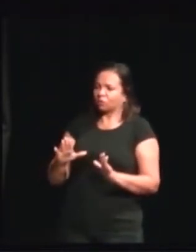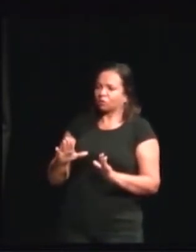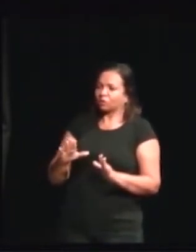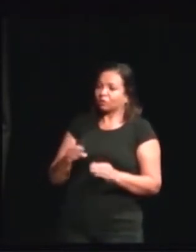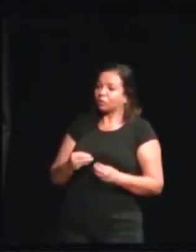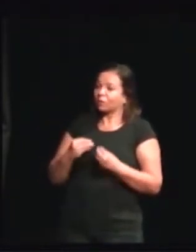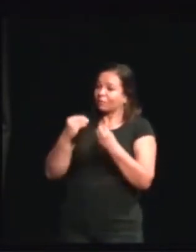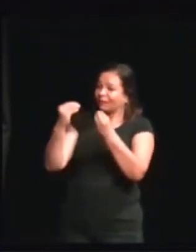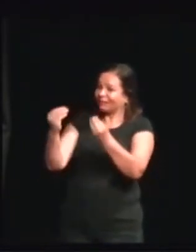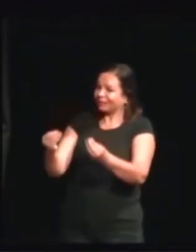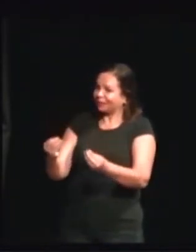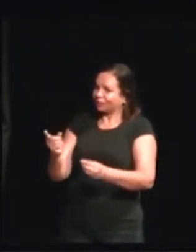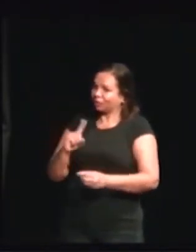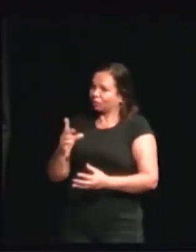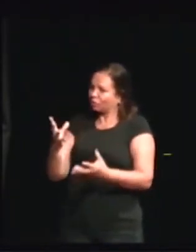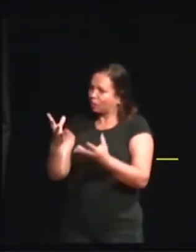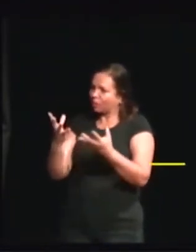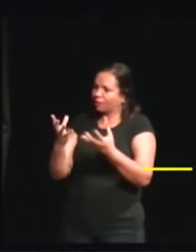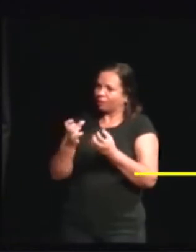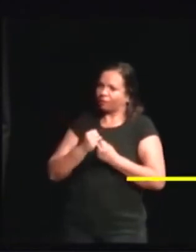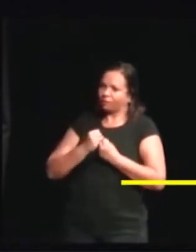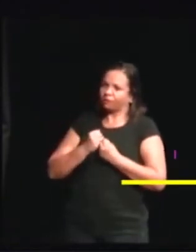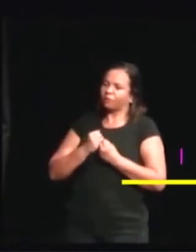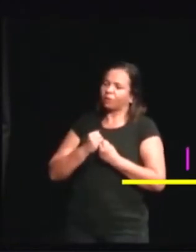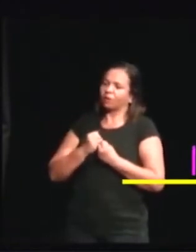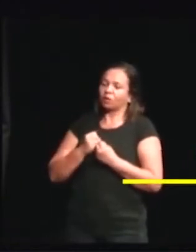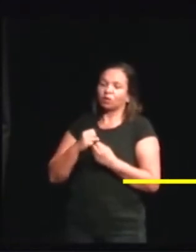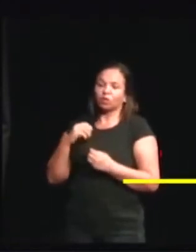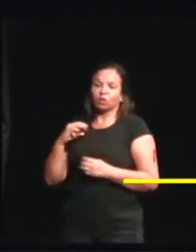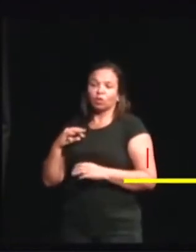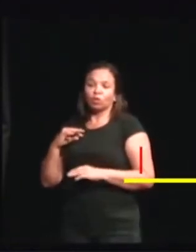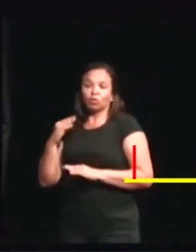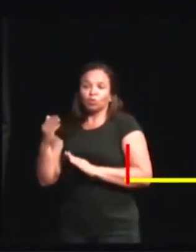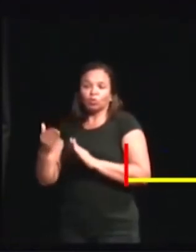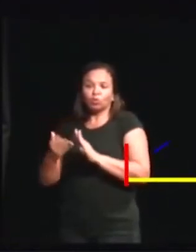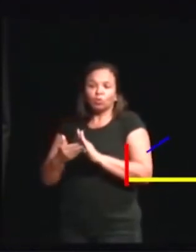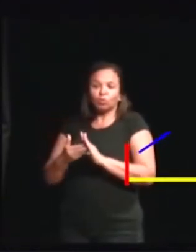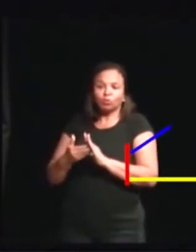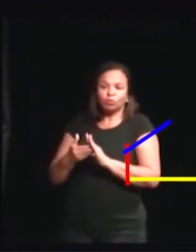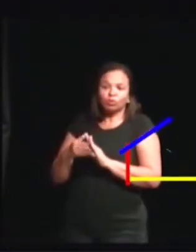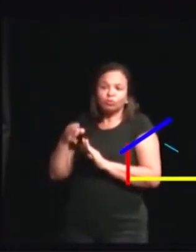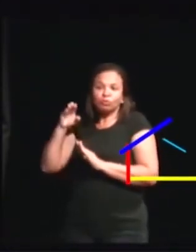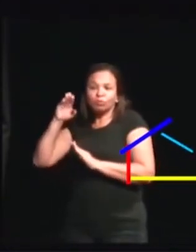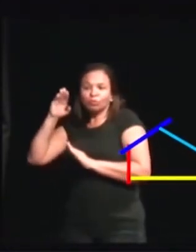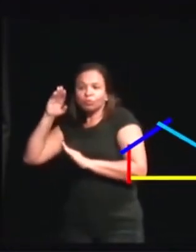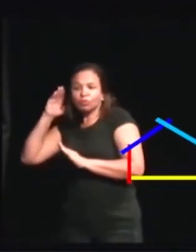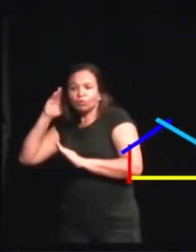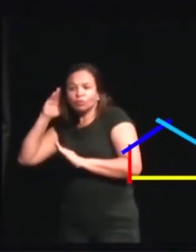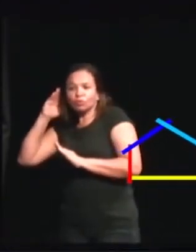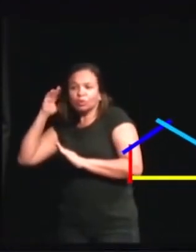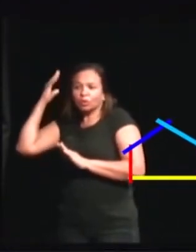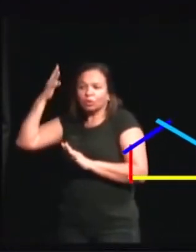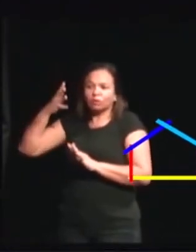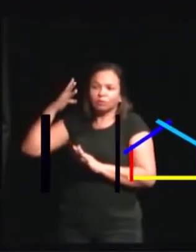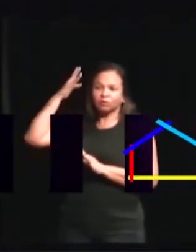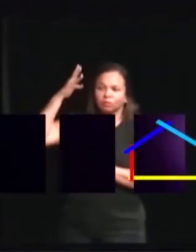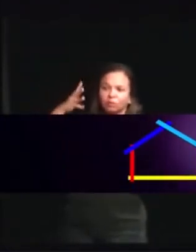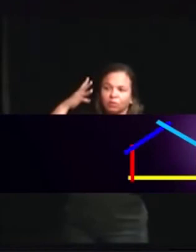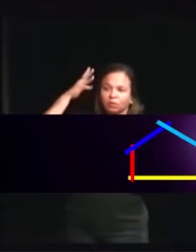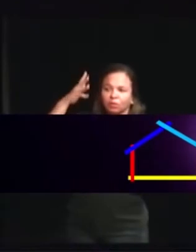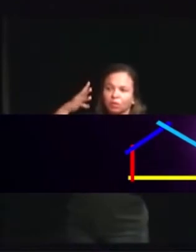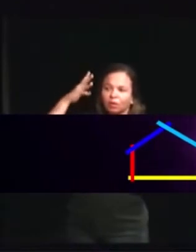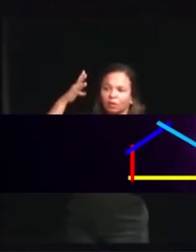dar também. Tudo que você escutou aqui é para você levar para você, primeiramente, para onde você